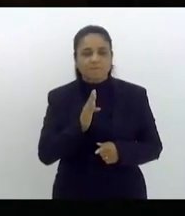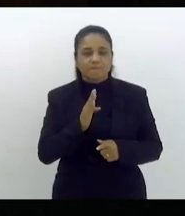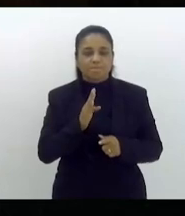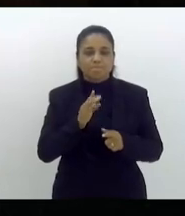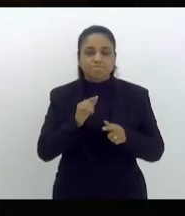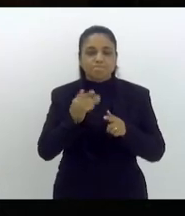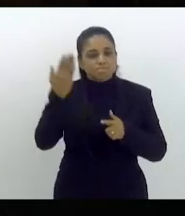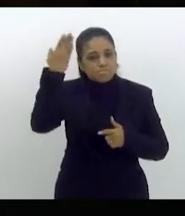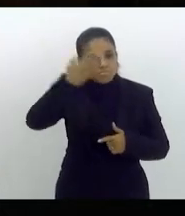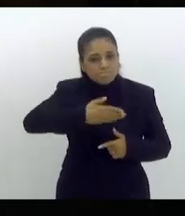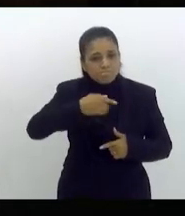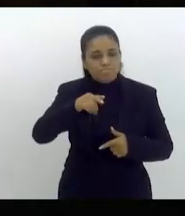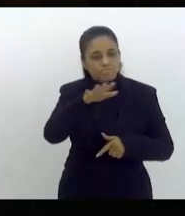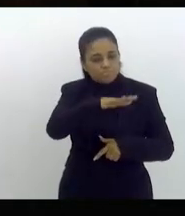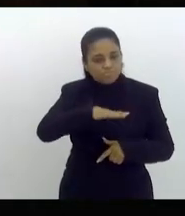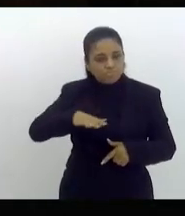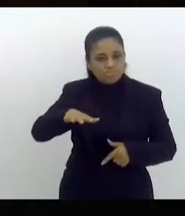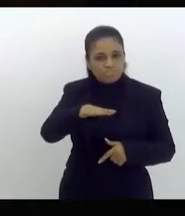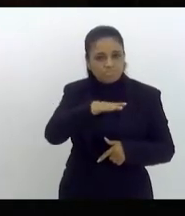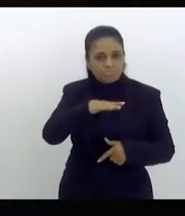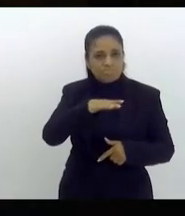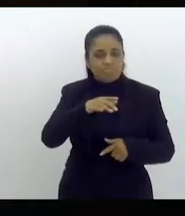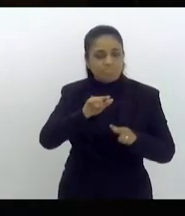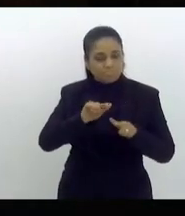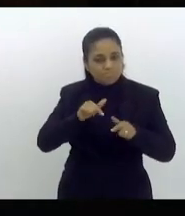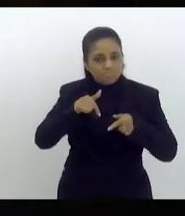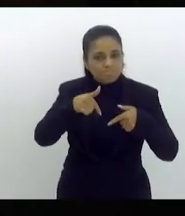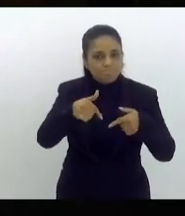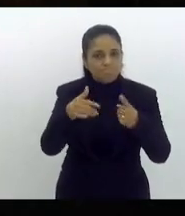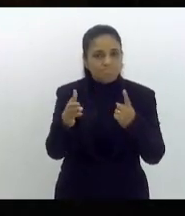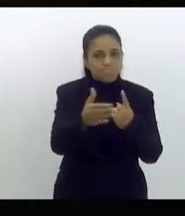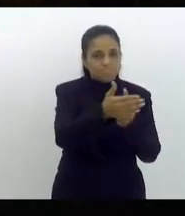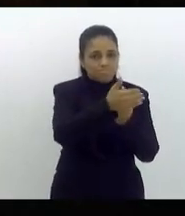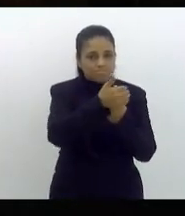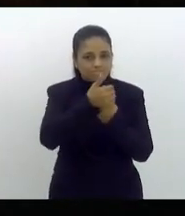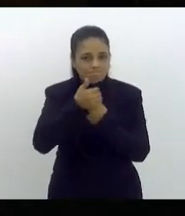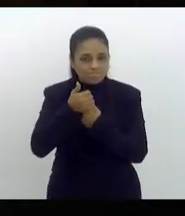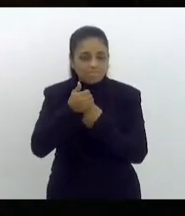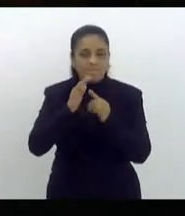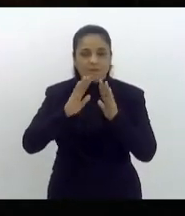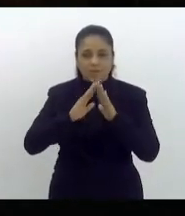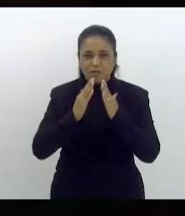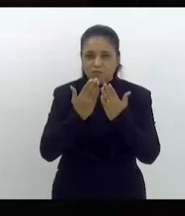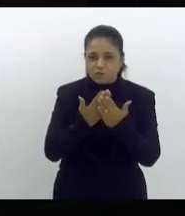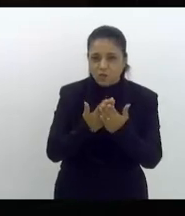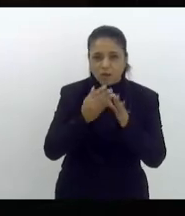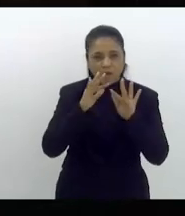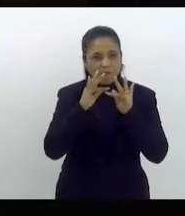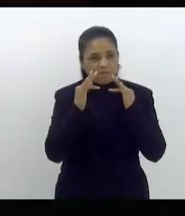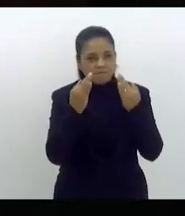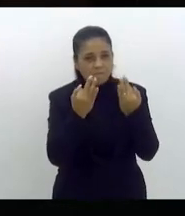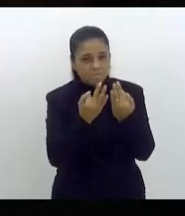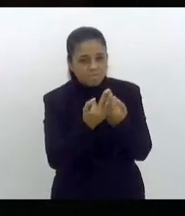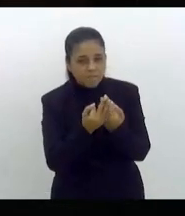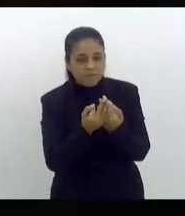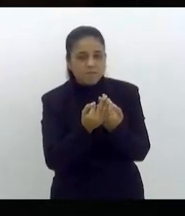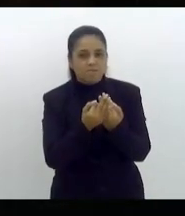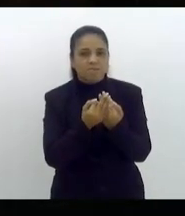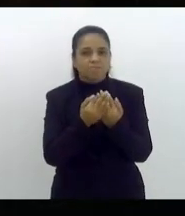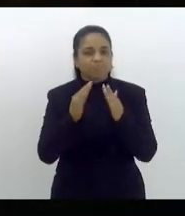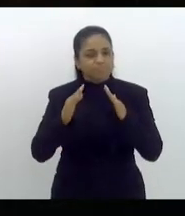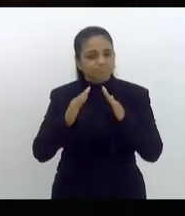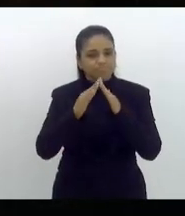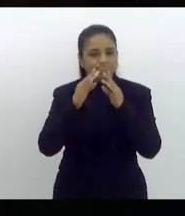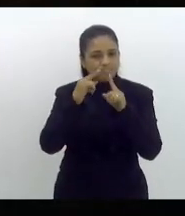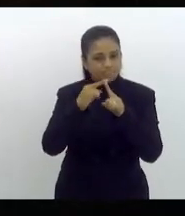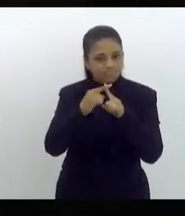resta provado nos ambientes que deveriam prestar acolhimento a escola a família os templos